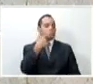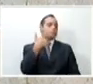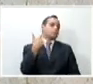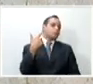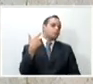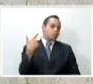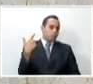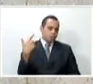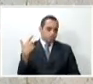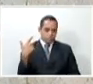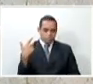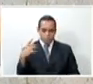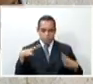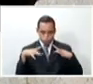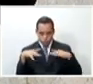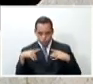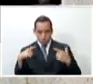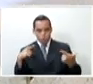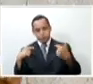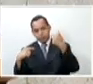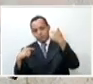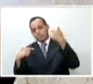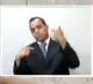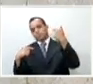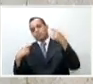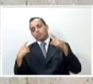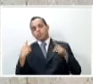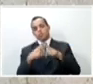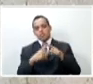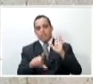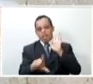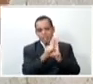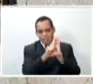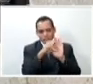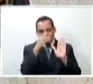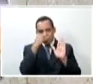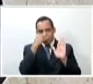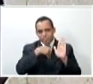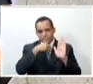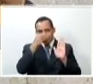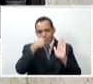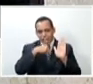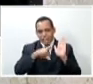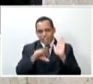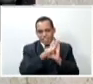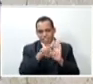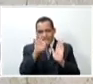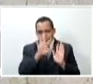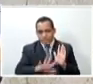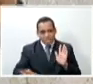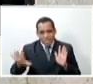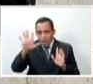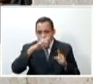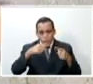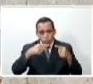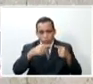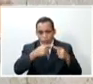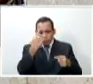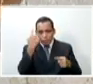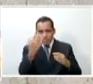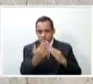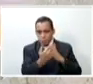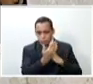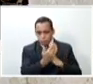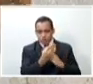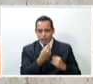o caçador virou caça. Por quê? Por causa dessas nossas leis fracas, essas leis federais que não fazem nada para melhorar a vida